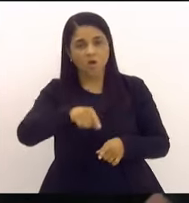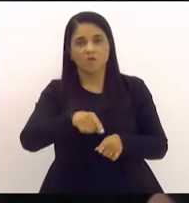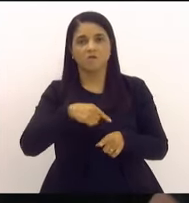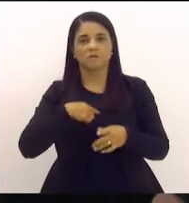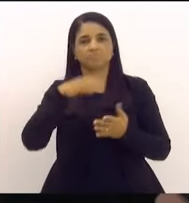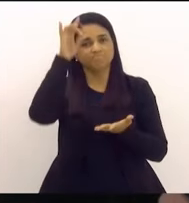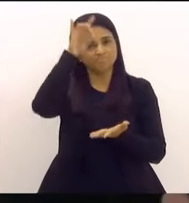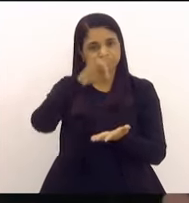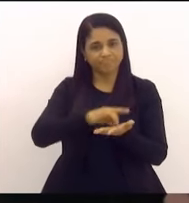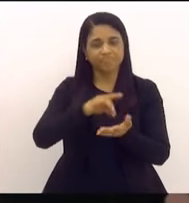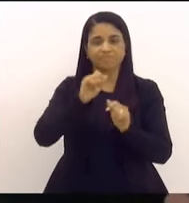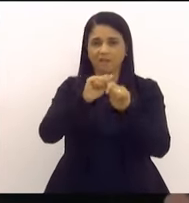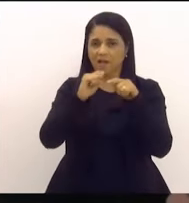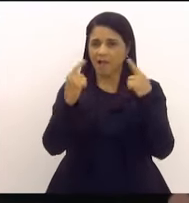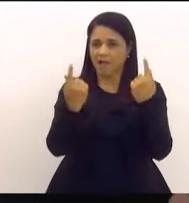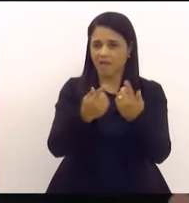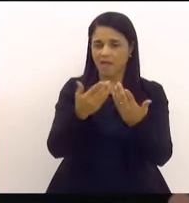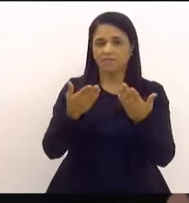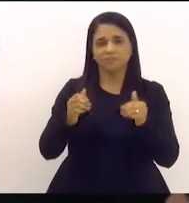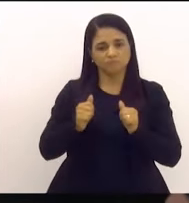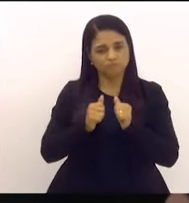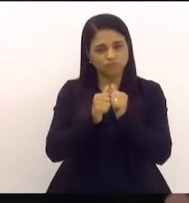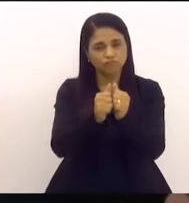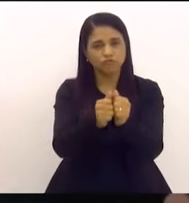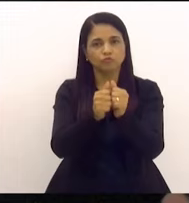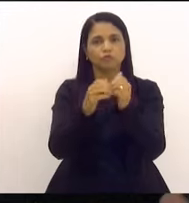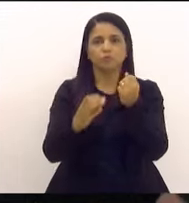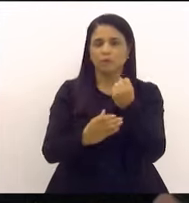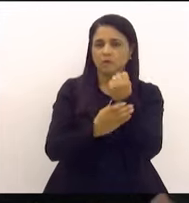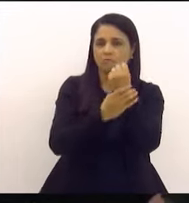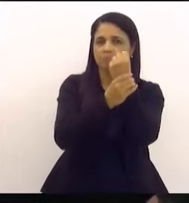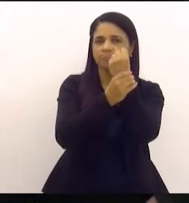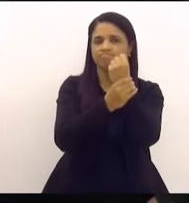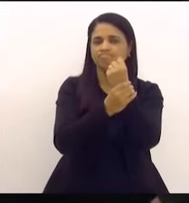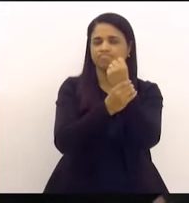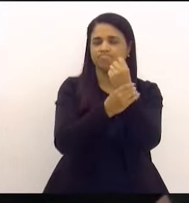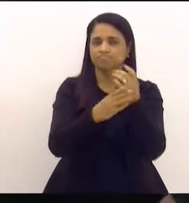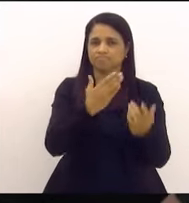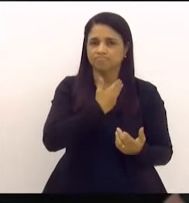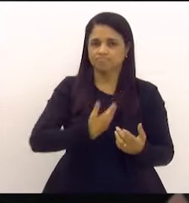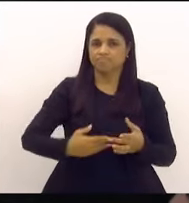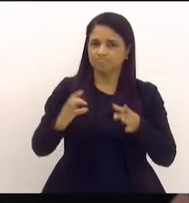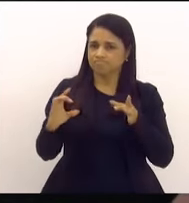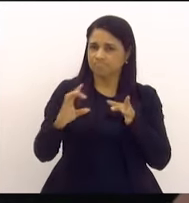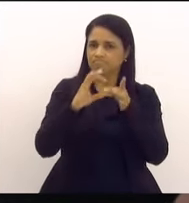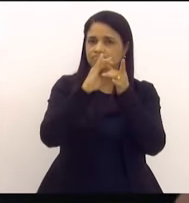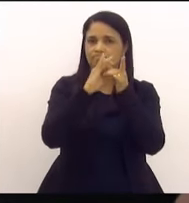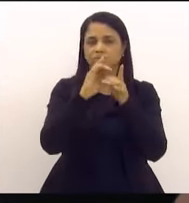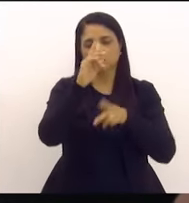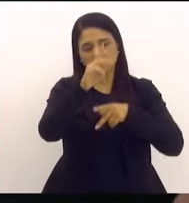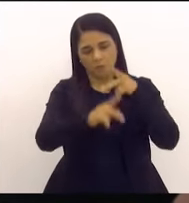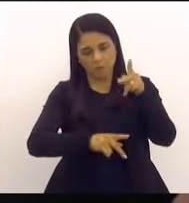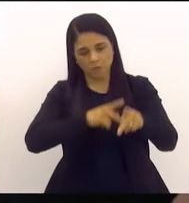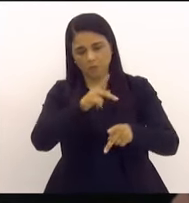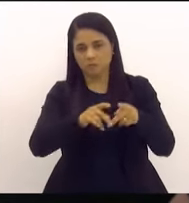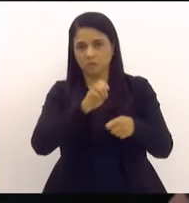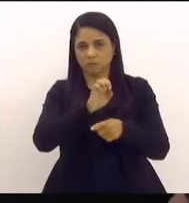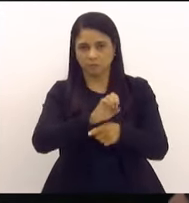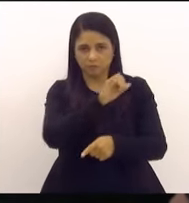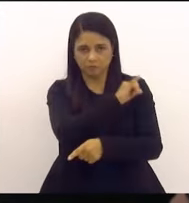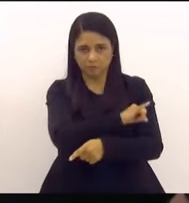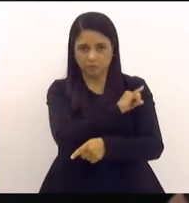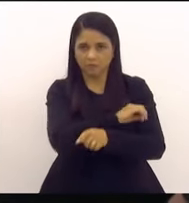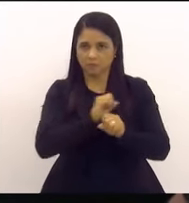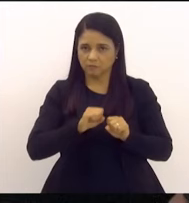Alerj está ao lado da área de segurança pública e dos cidadãos desse estado. Sendo assim, senhor presidente, o